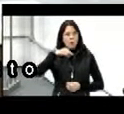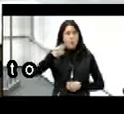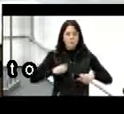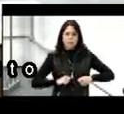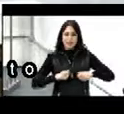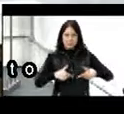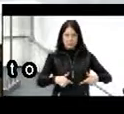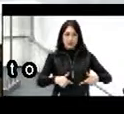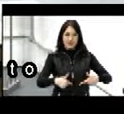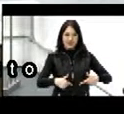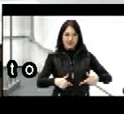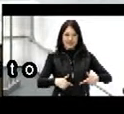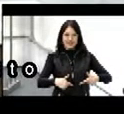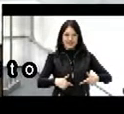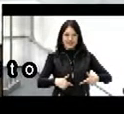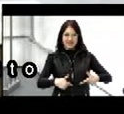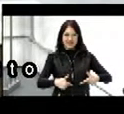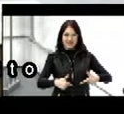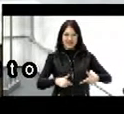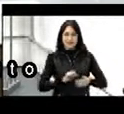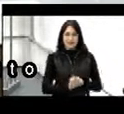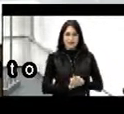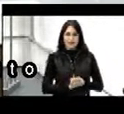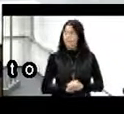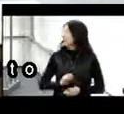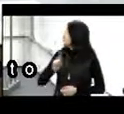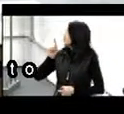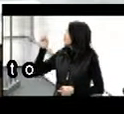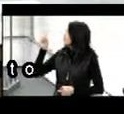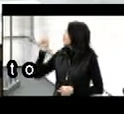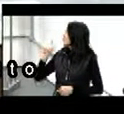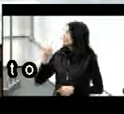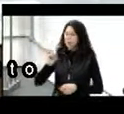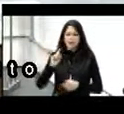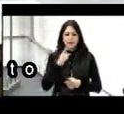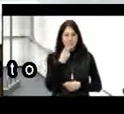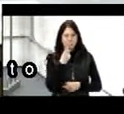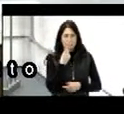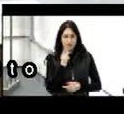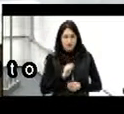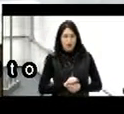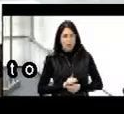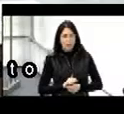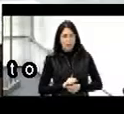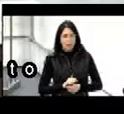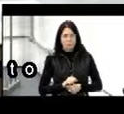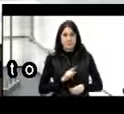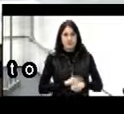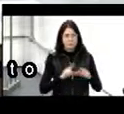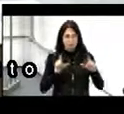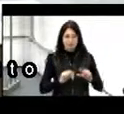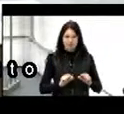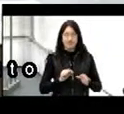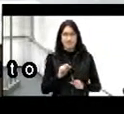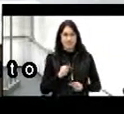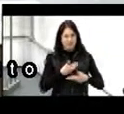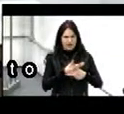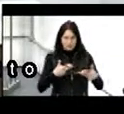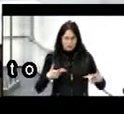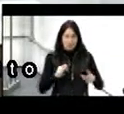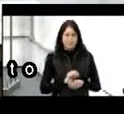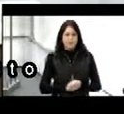Fizemos aqui, e aí nós não colocamos, mas eu vou falar brevemente, porque meu tempo também está acabando, porque foram muitas as coisas que